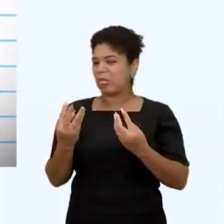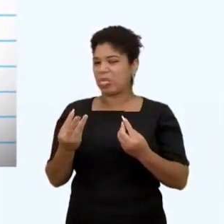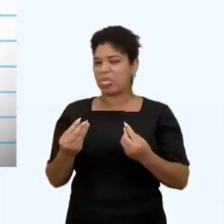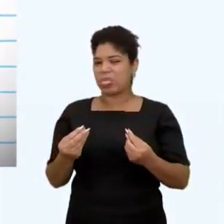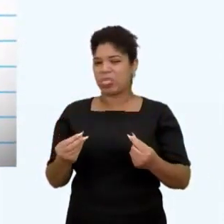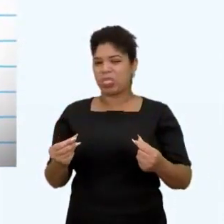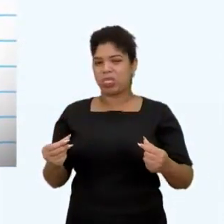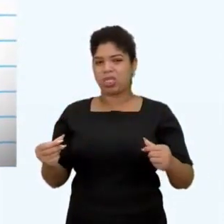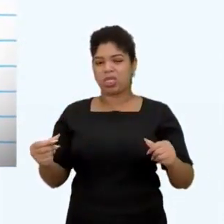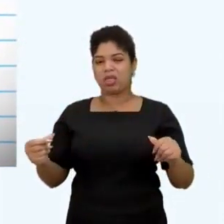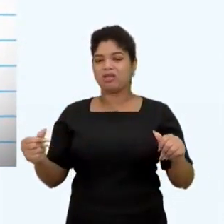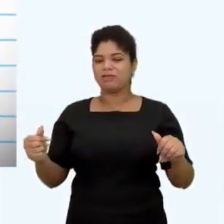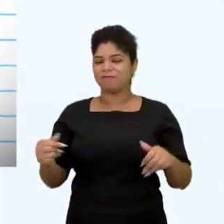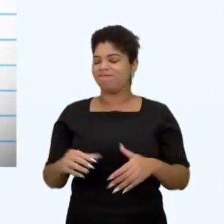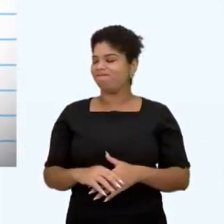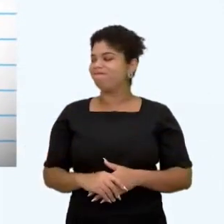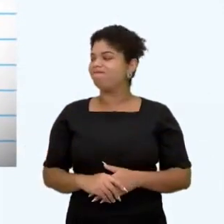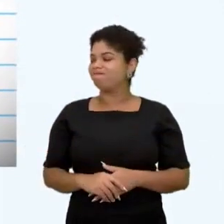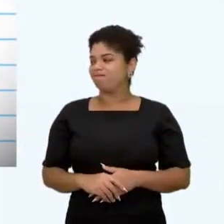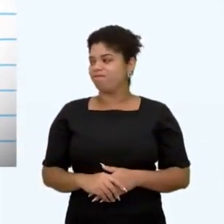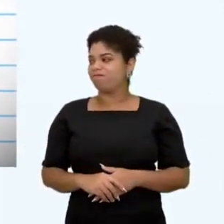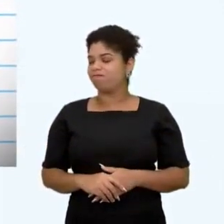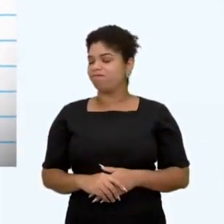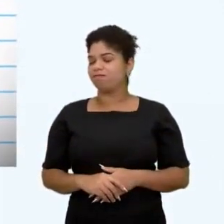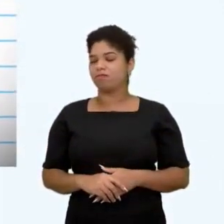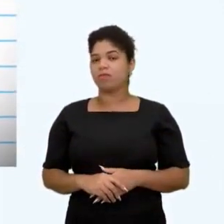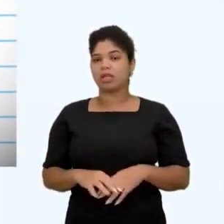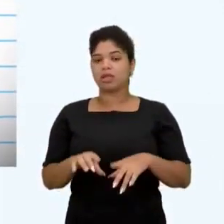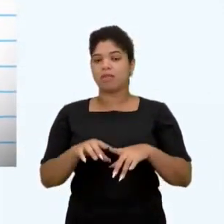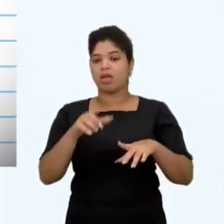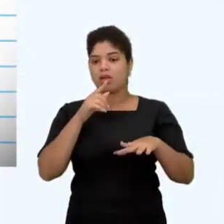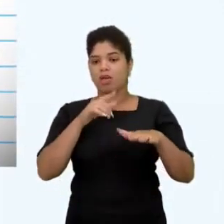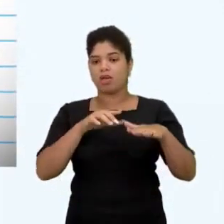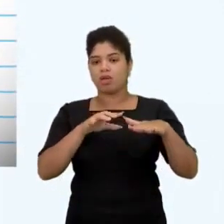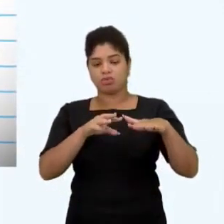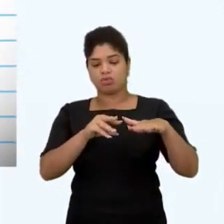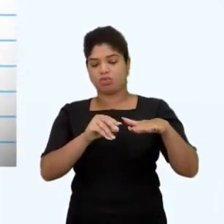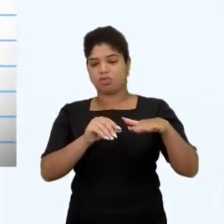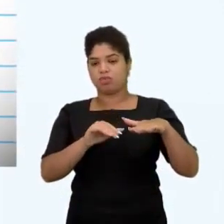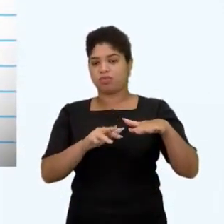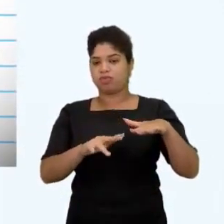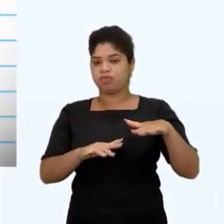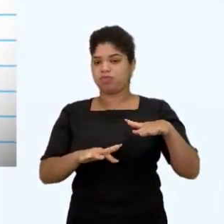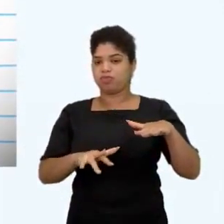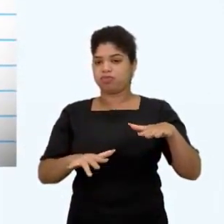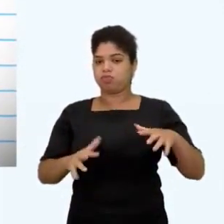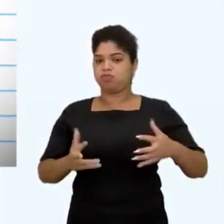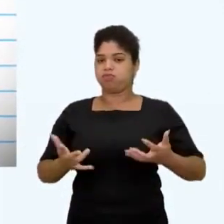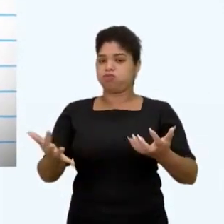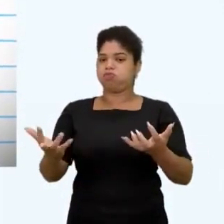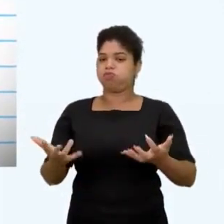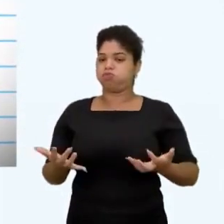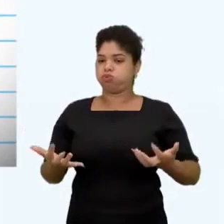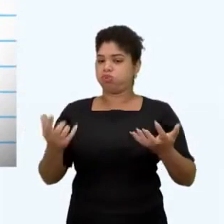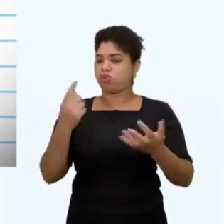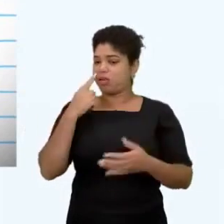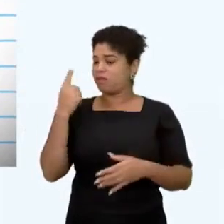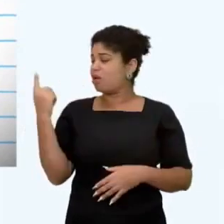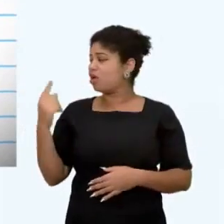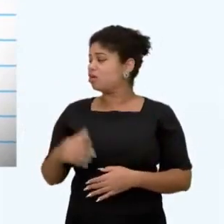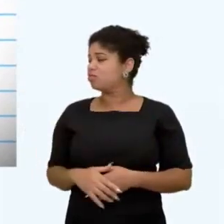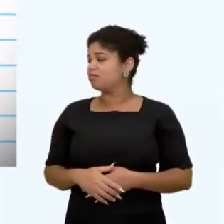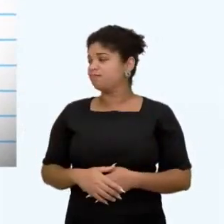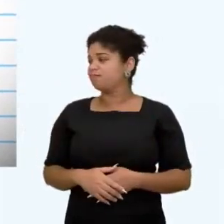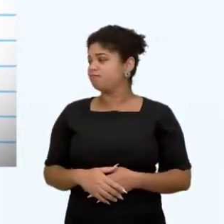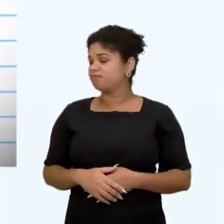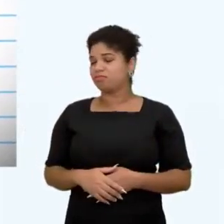água, frequentemente resultantes do escoamento da terra, que causa o crescimento denso de plantas e, consequentemente, a morte da vida animal por falta